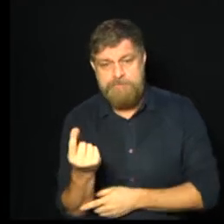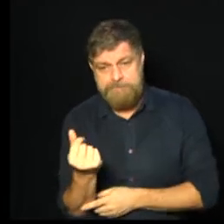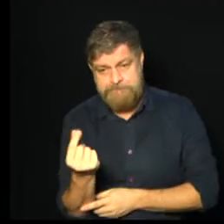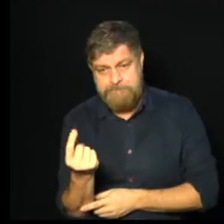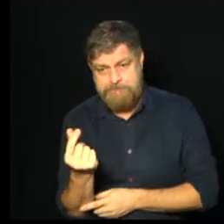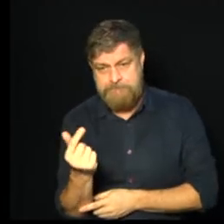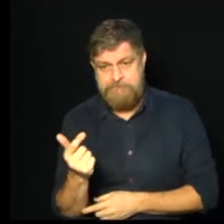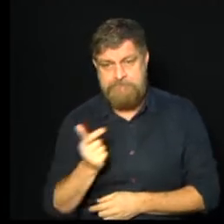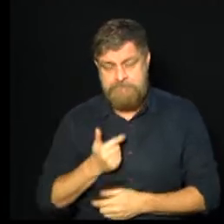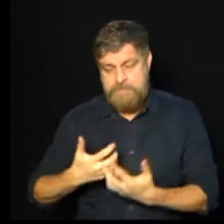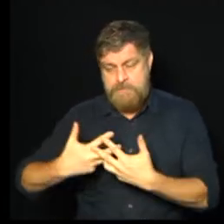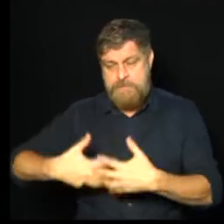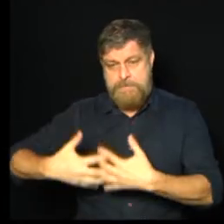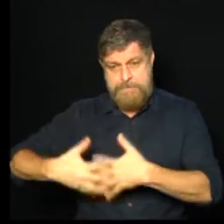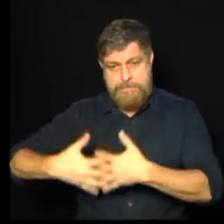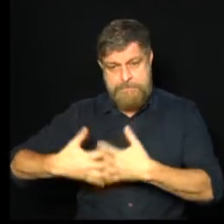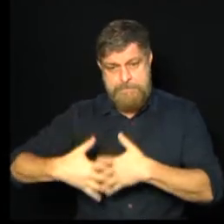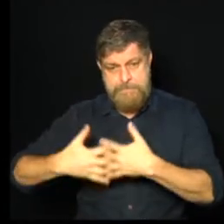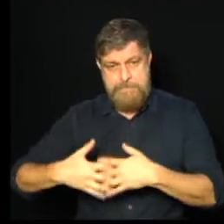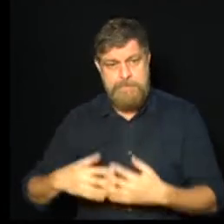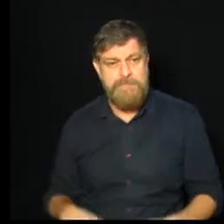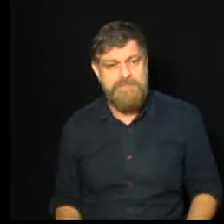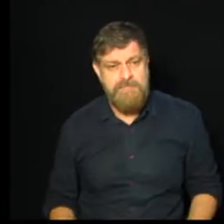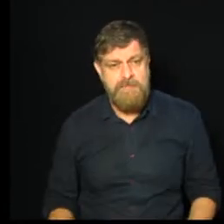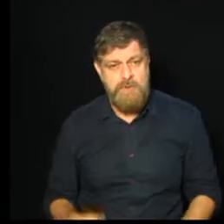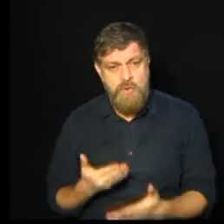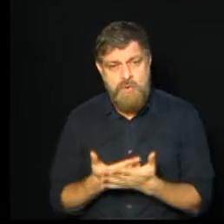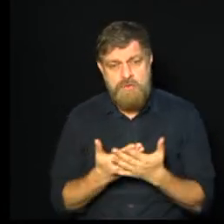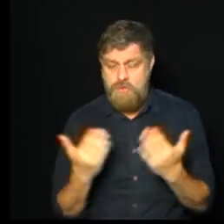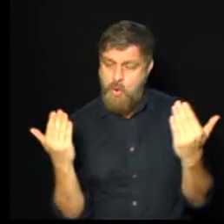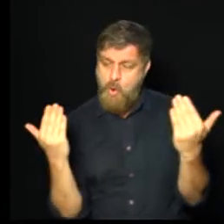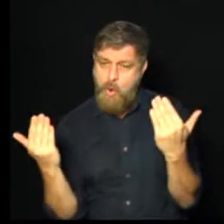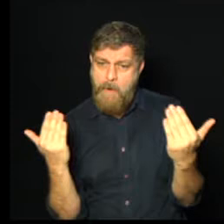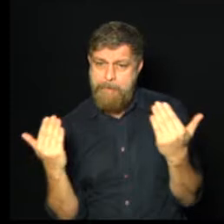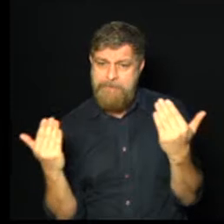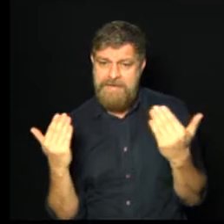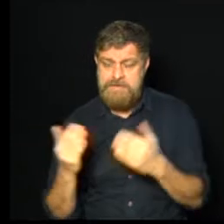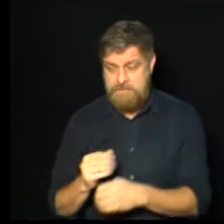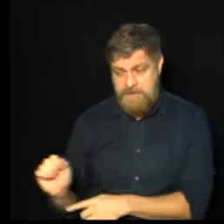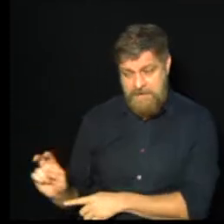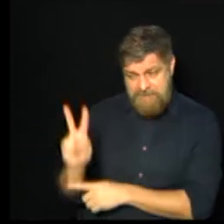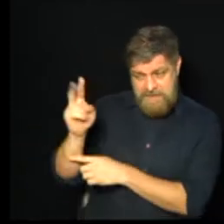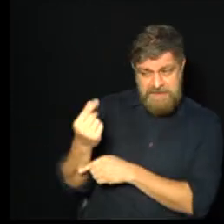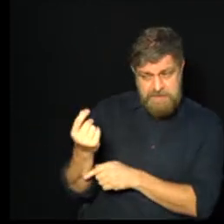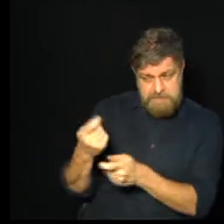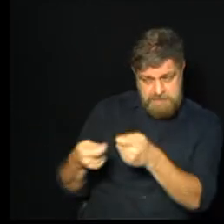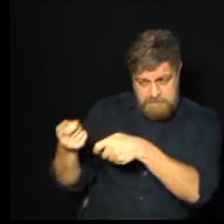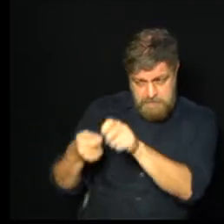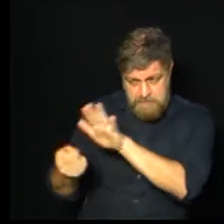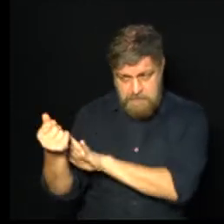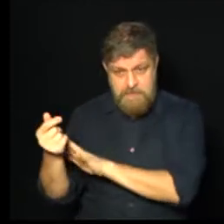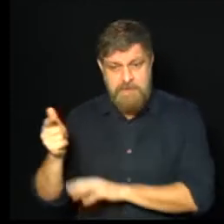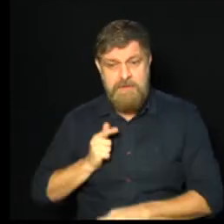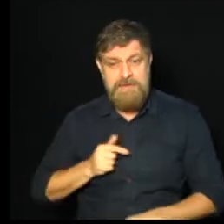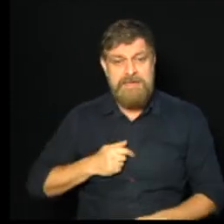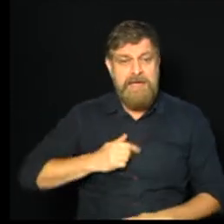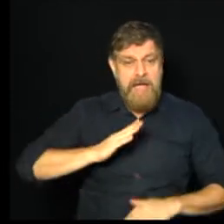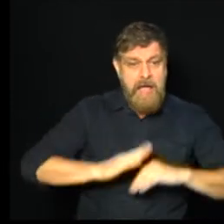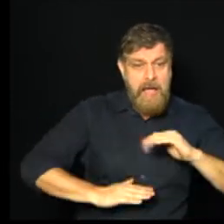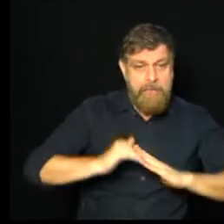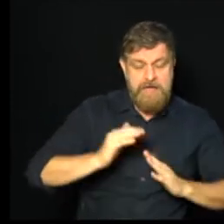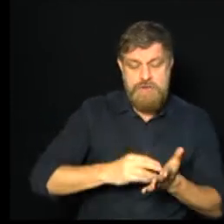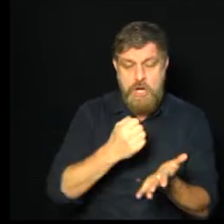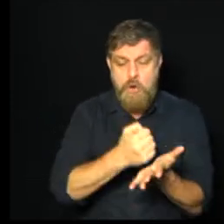mais viabilidade. Então, o estudo comparativo da vantajosidade econômica entre a realização de